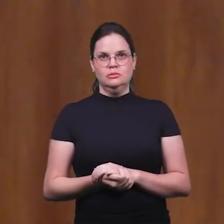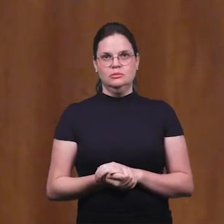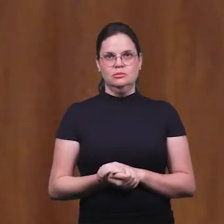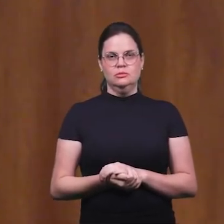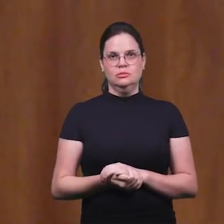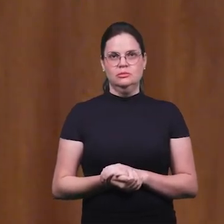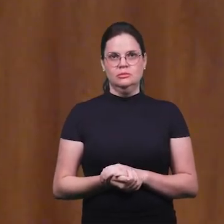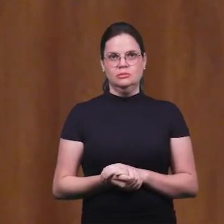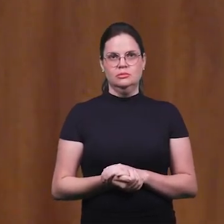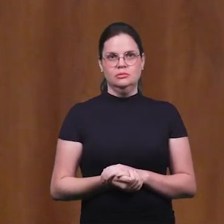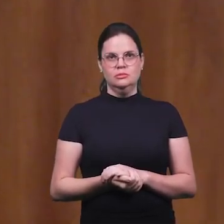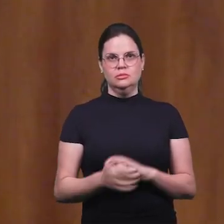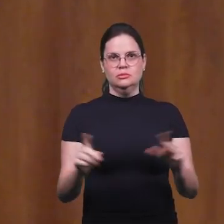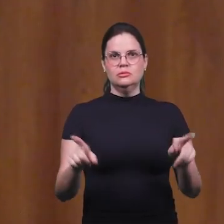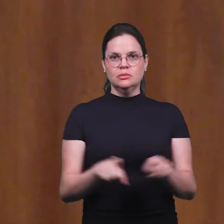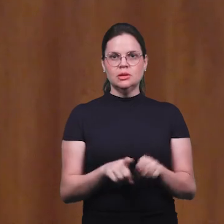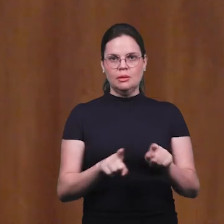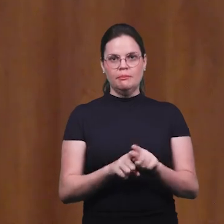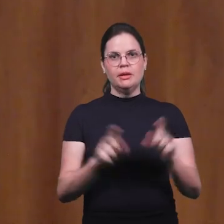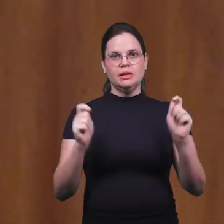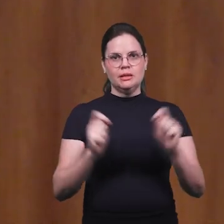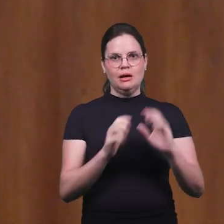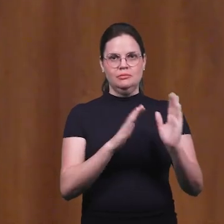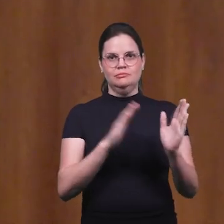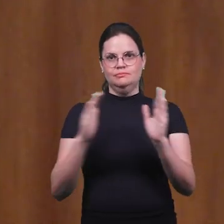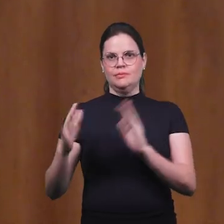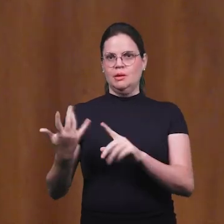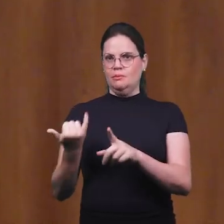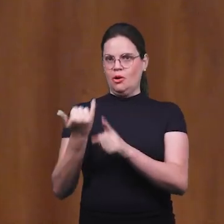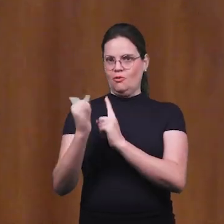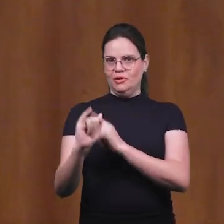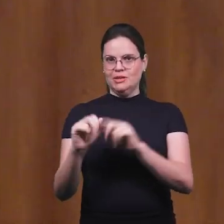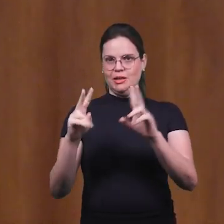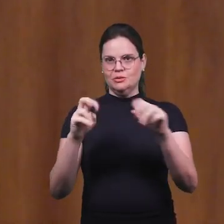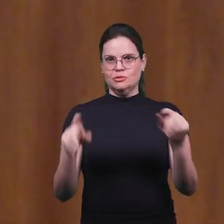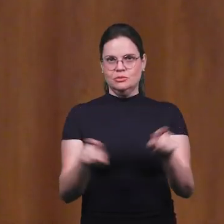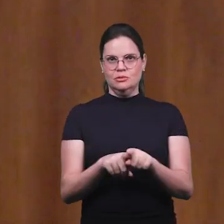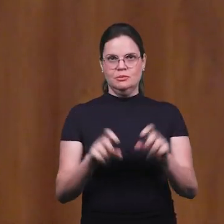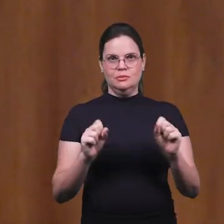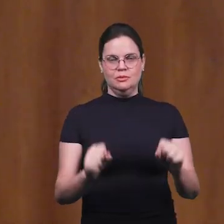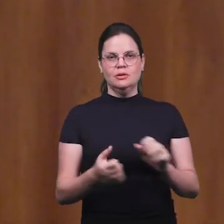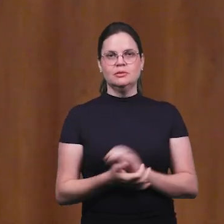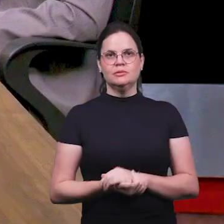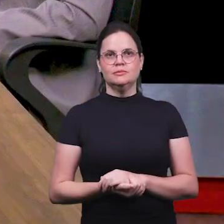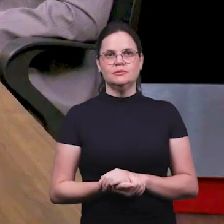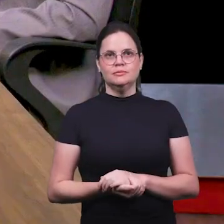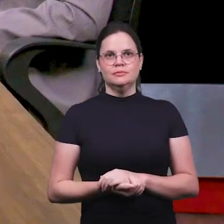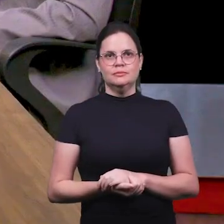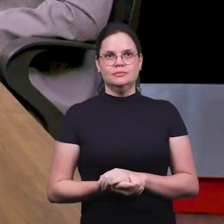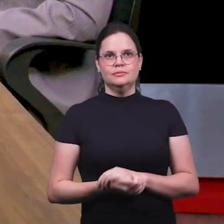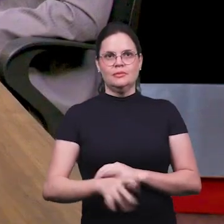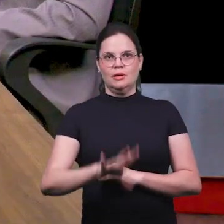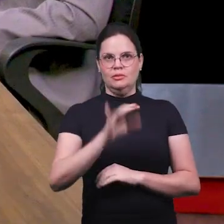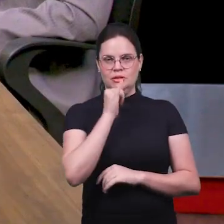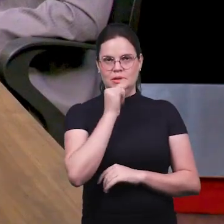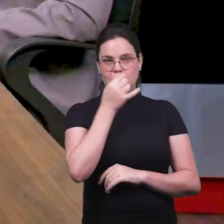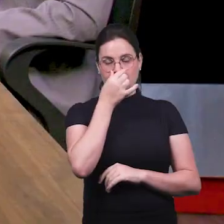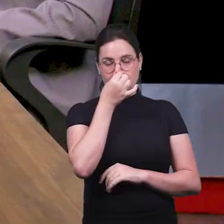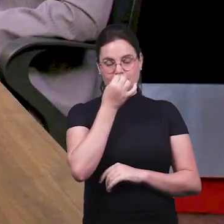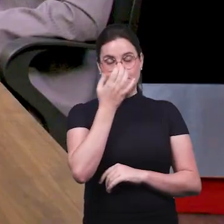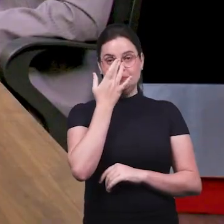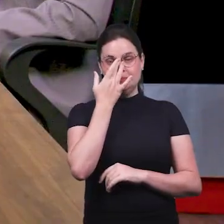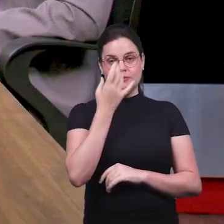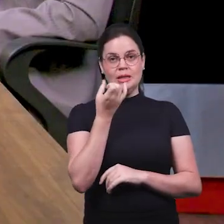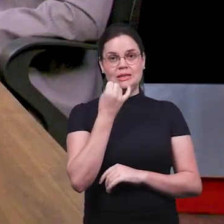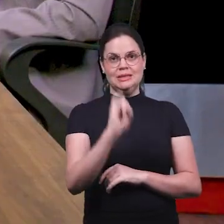do contexto profético que a gente pode fazer em relação a esse aspecto também. Quando a gente fala em